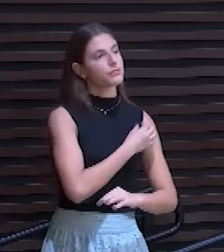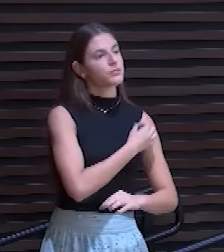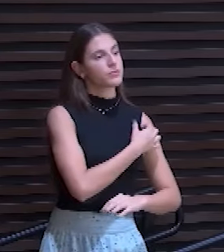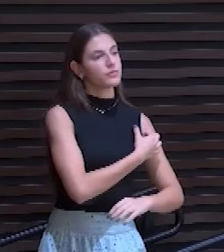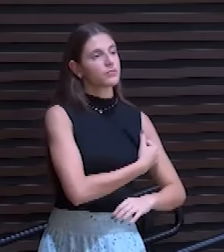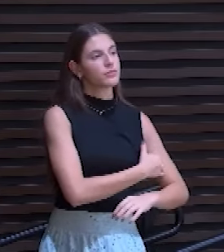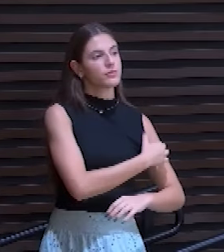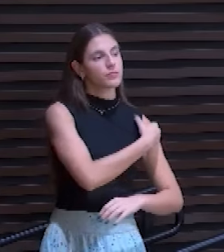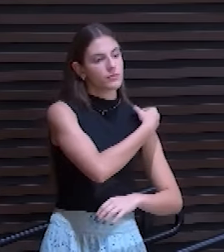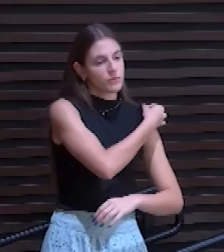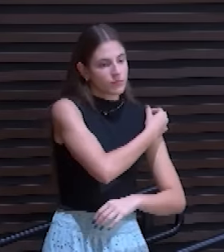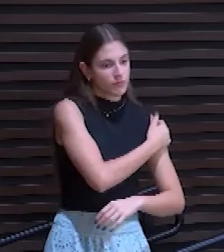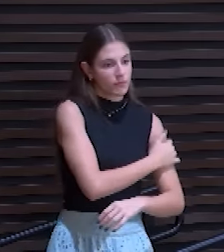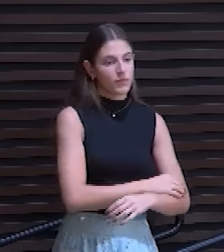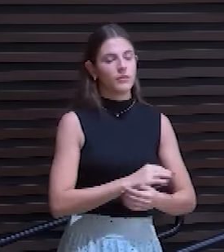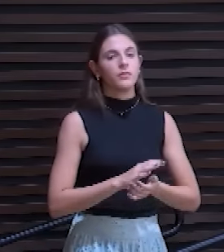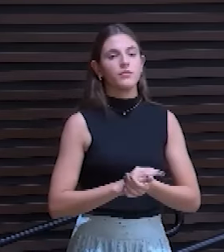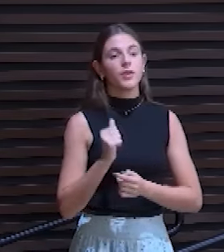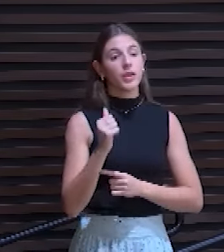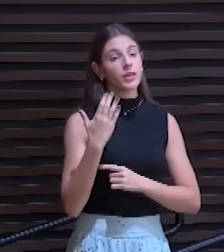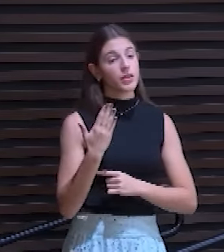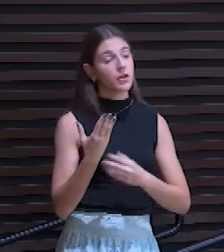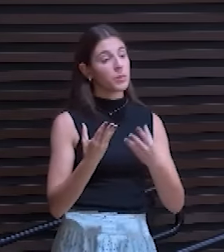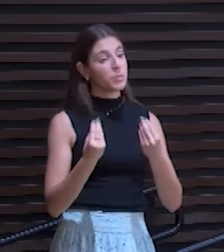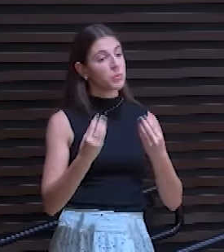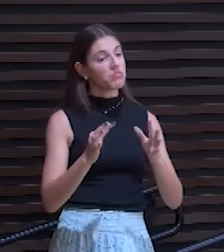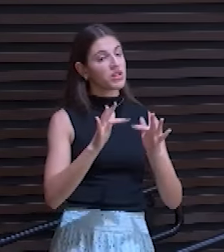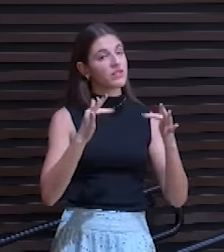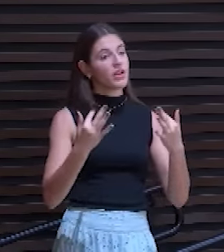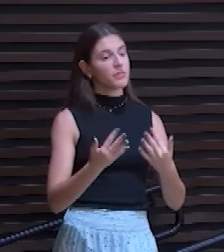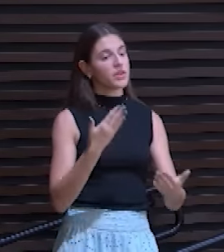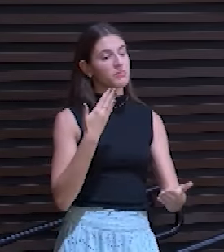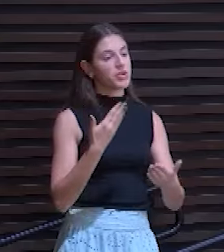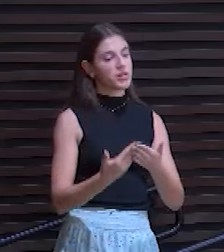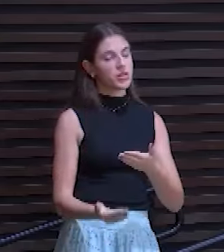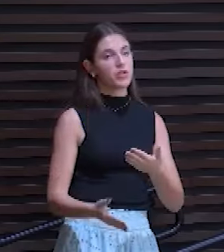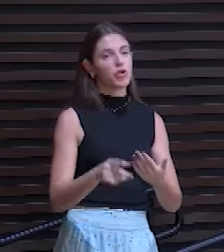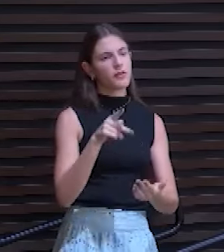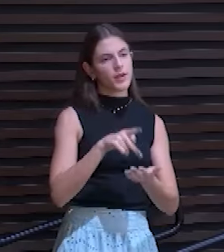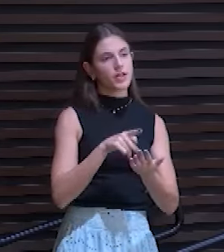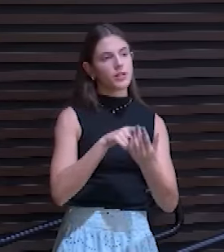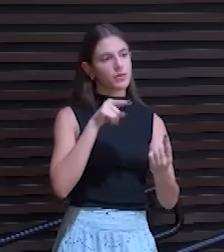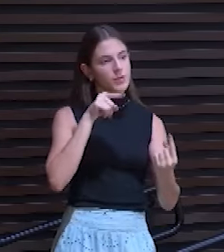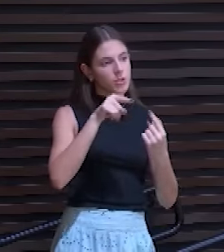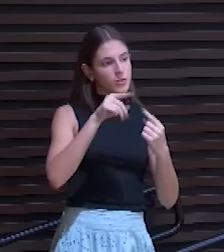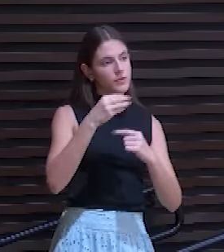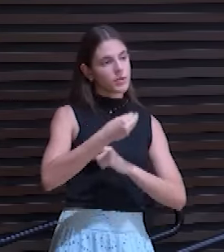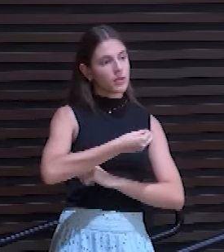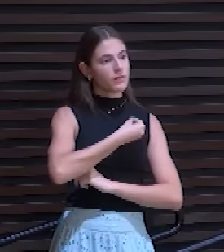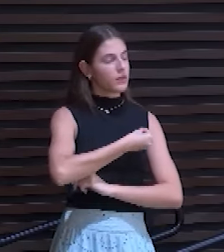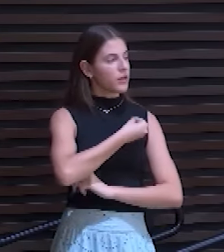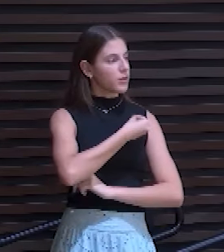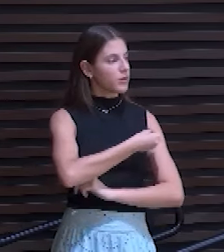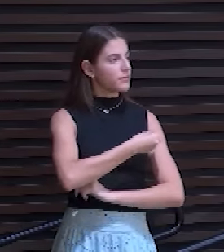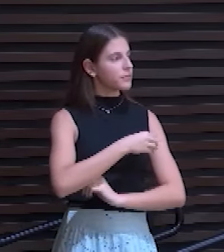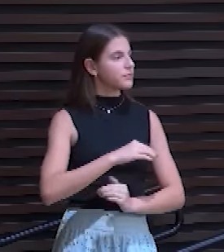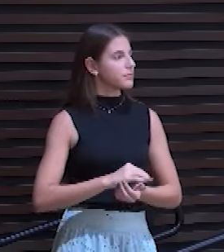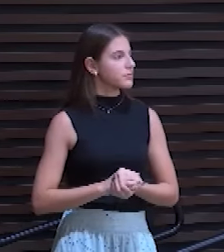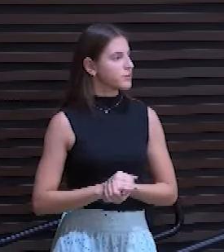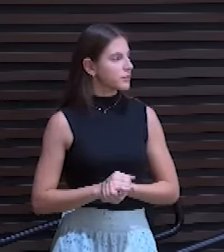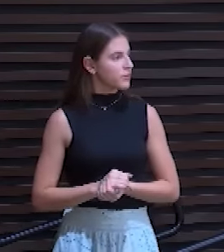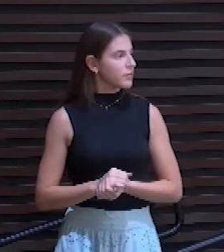Então, muitos pais perderam o verdadeiro sentido da vida. Para que nós somos criados? Você lembra a primeira pergunta do Catecismo